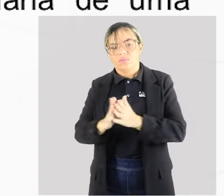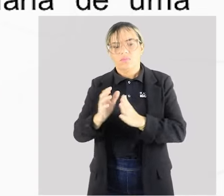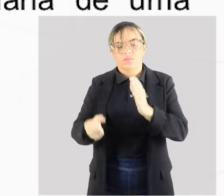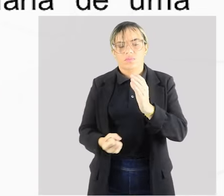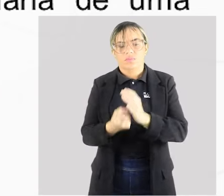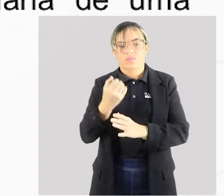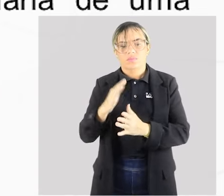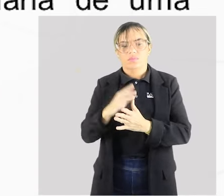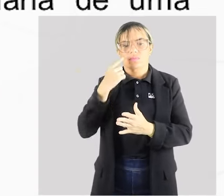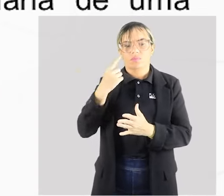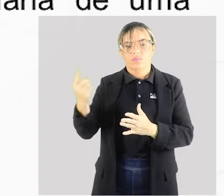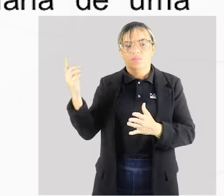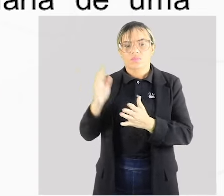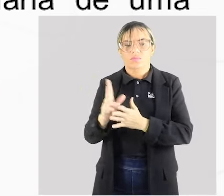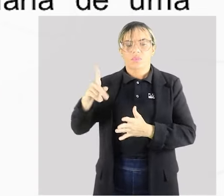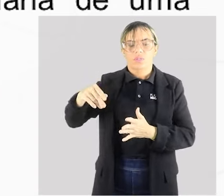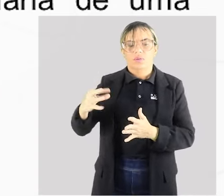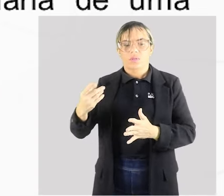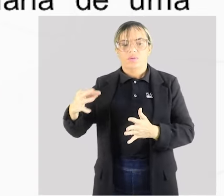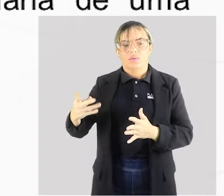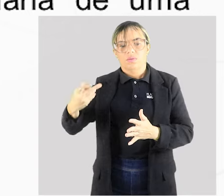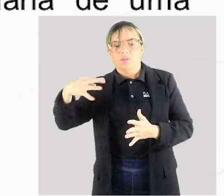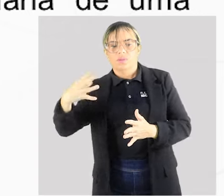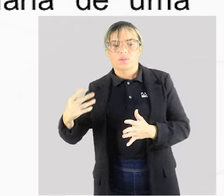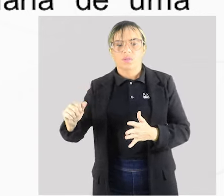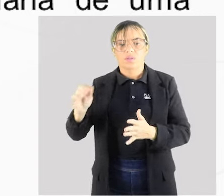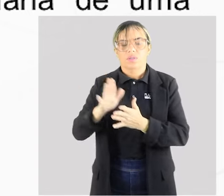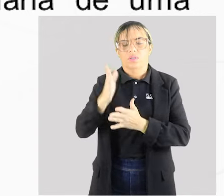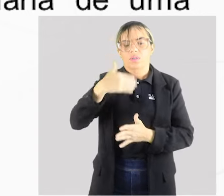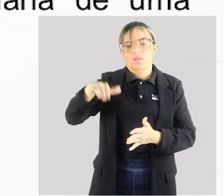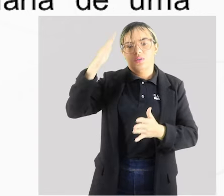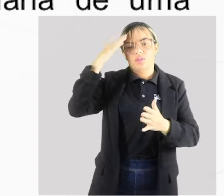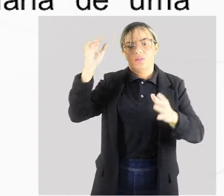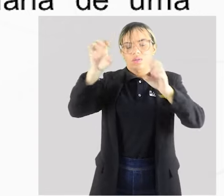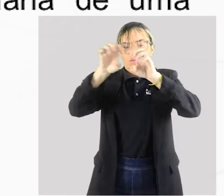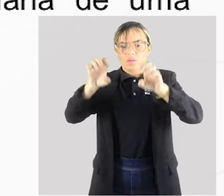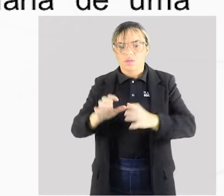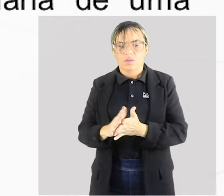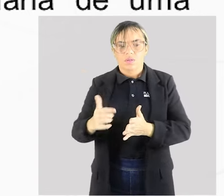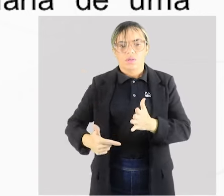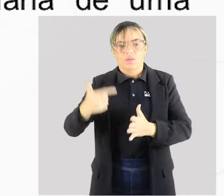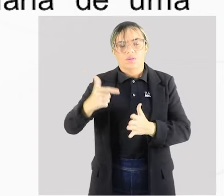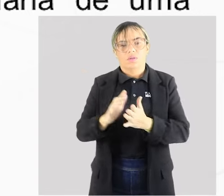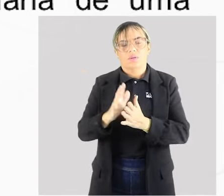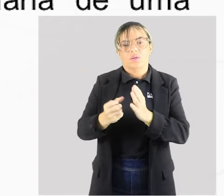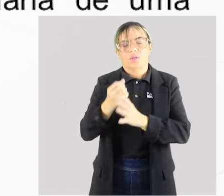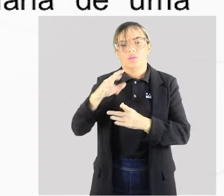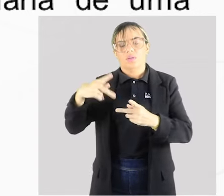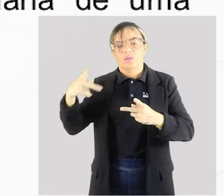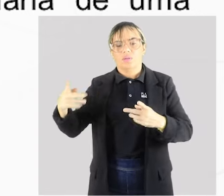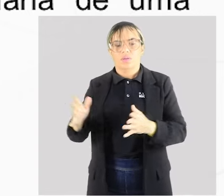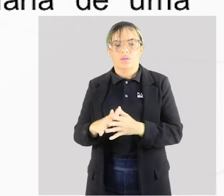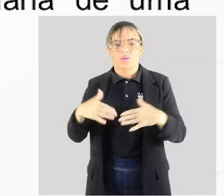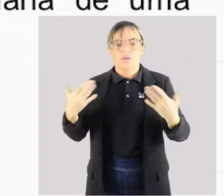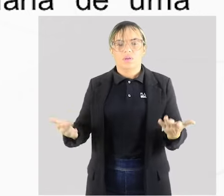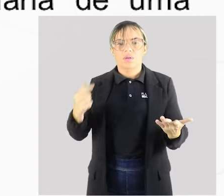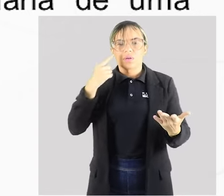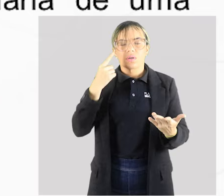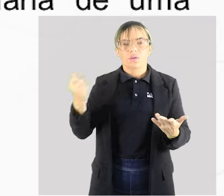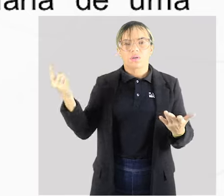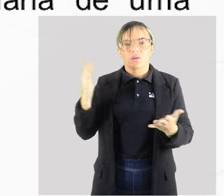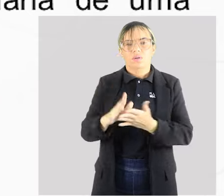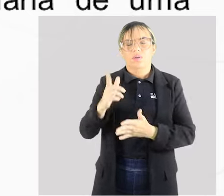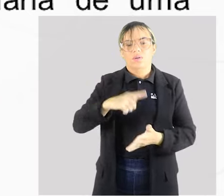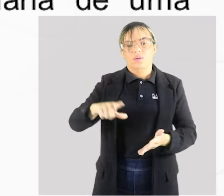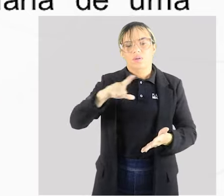uma cadeia polipeptídica compreende a estrutura secundária de uma proteína aí